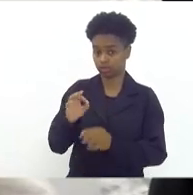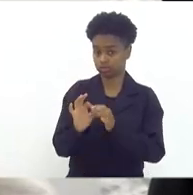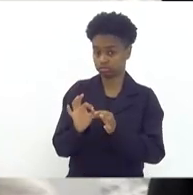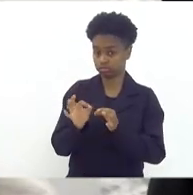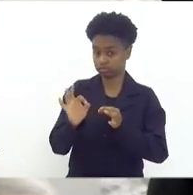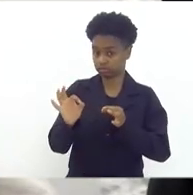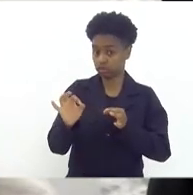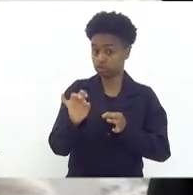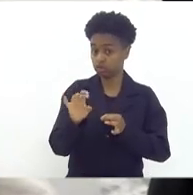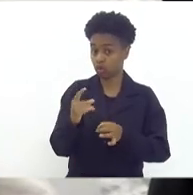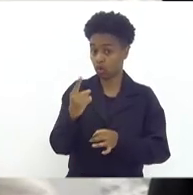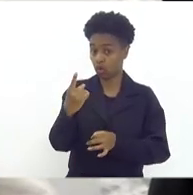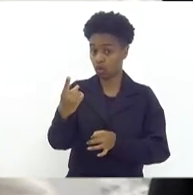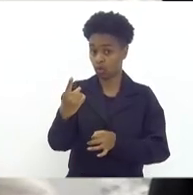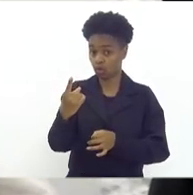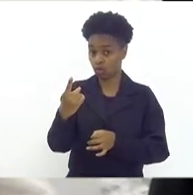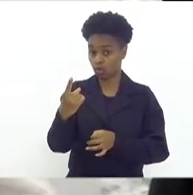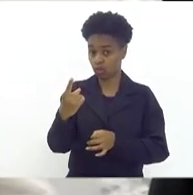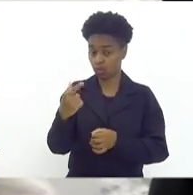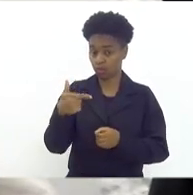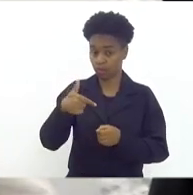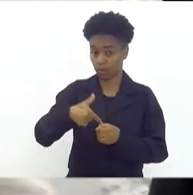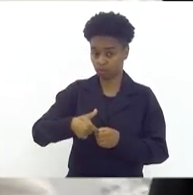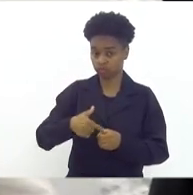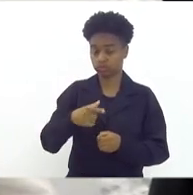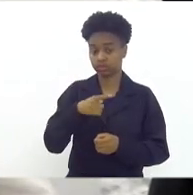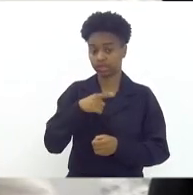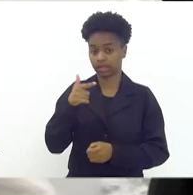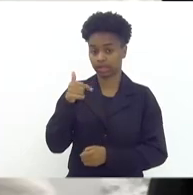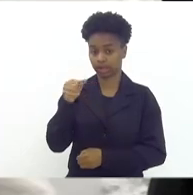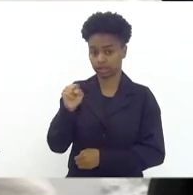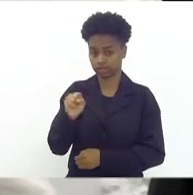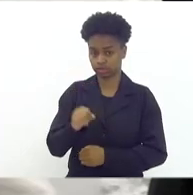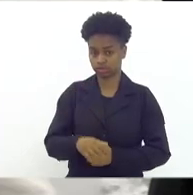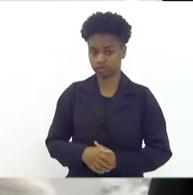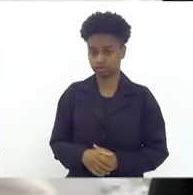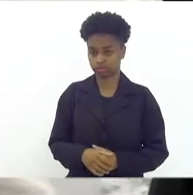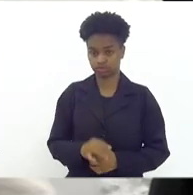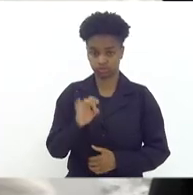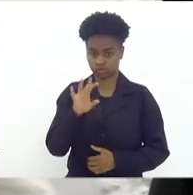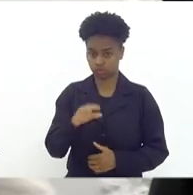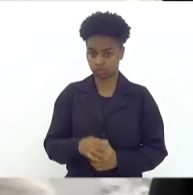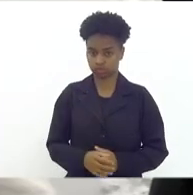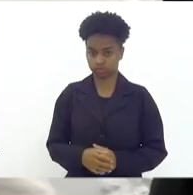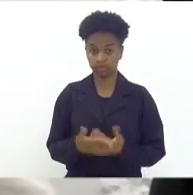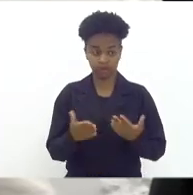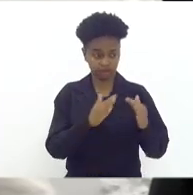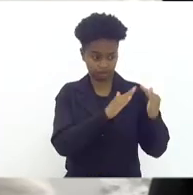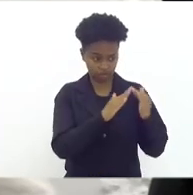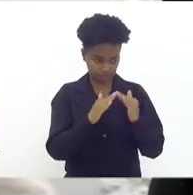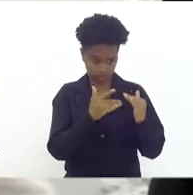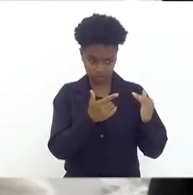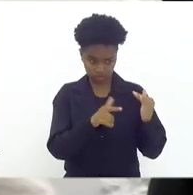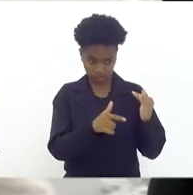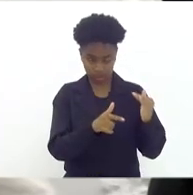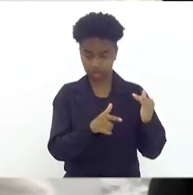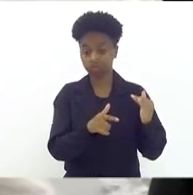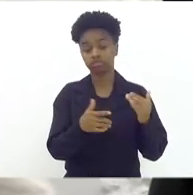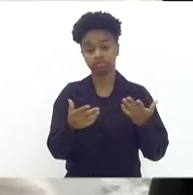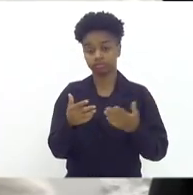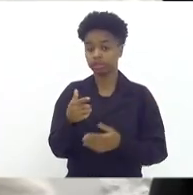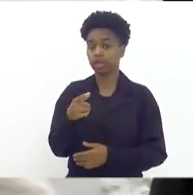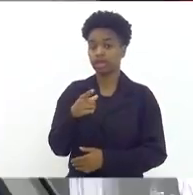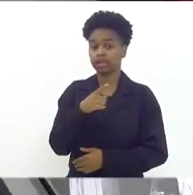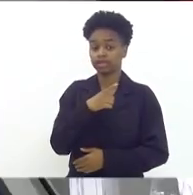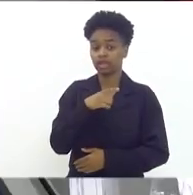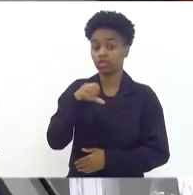apenas um posto de gasolina com gás só ou seja o seu vizinho tem gás instalado e eu posso até em